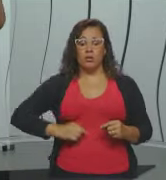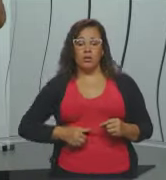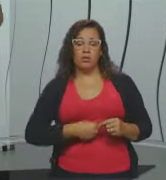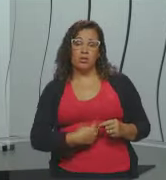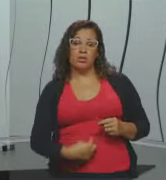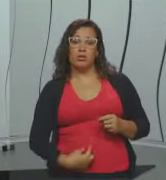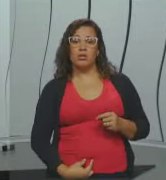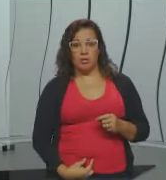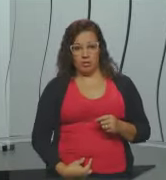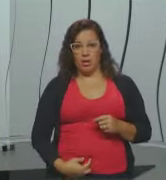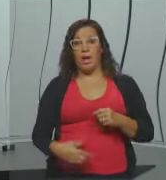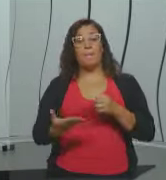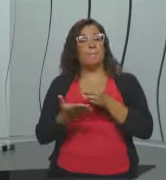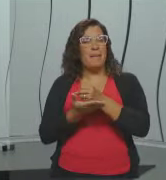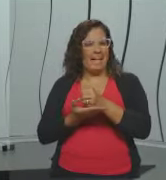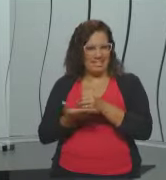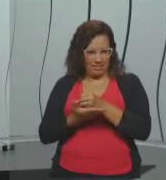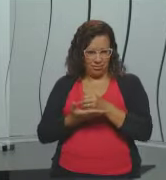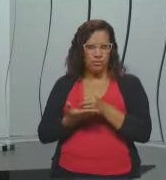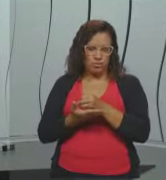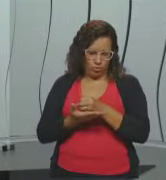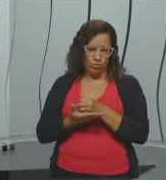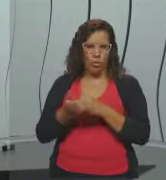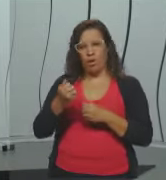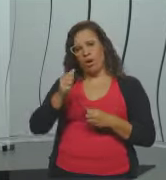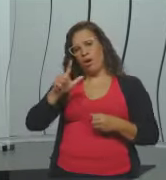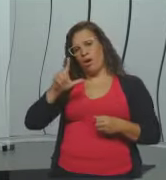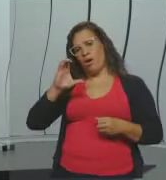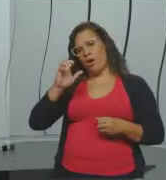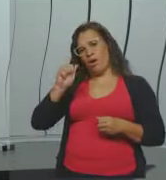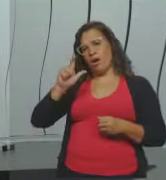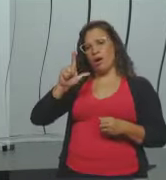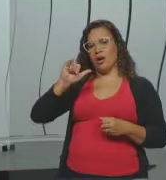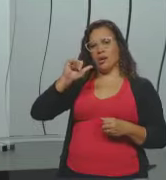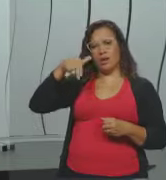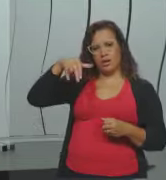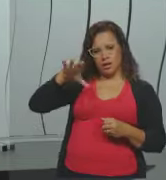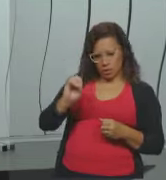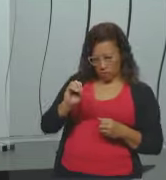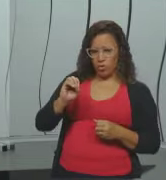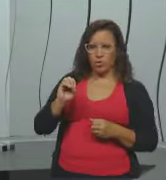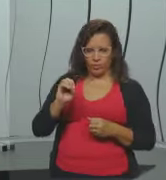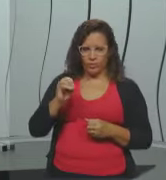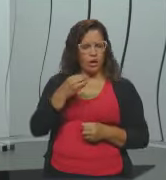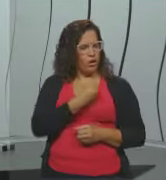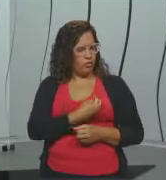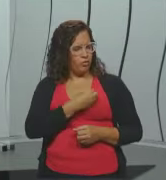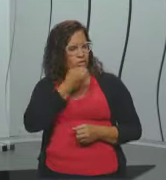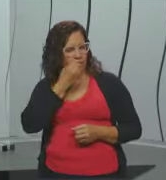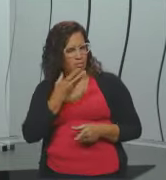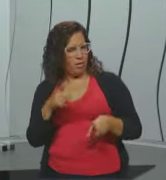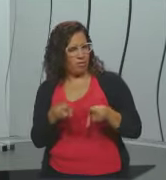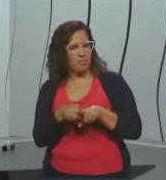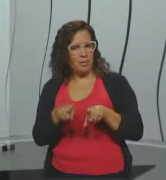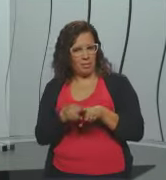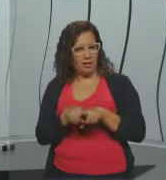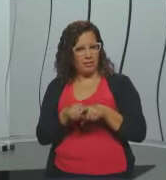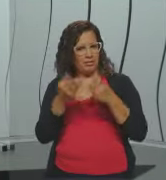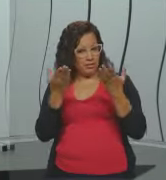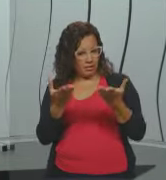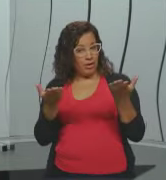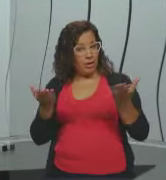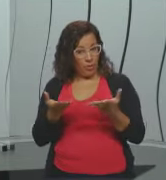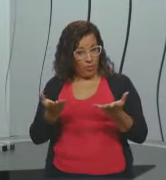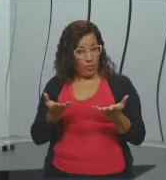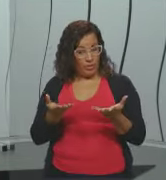você tem um ambiente mais básico ou alcalino para que aquelas enzimas daquela região funcionem bem também. Essa é a ideia geral de